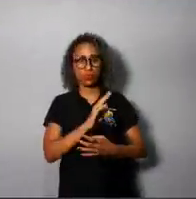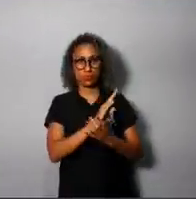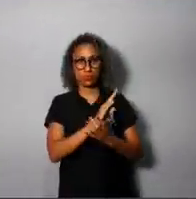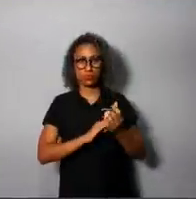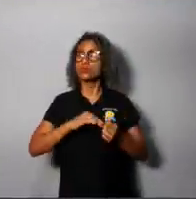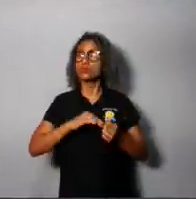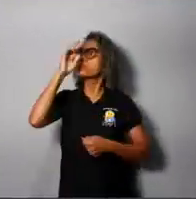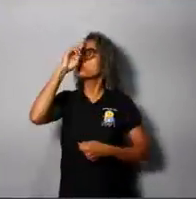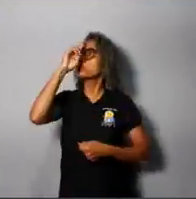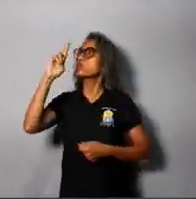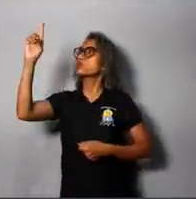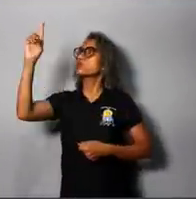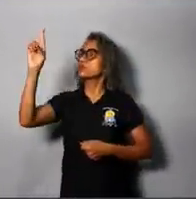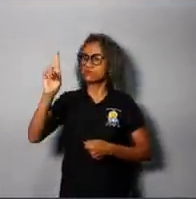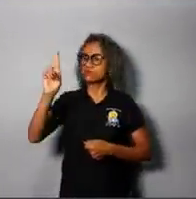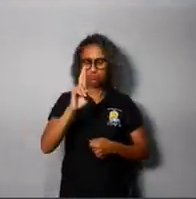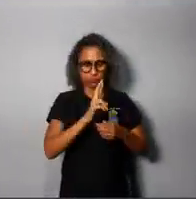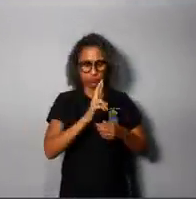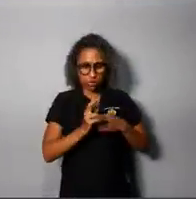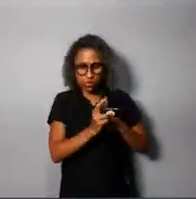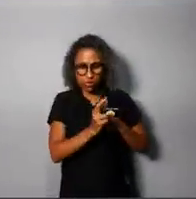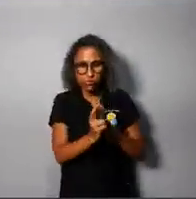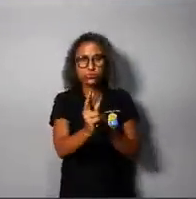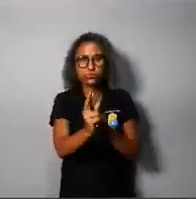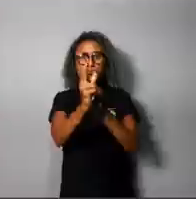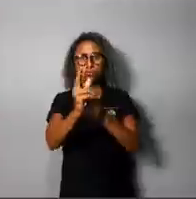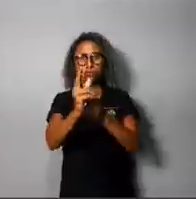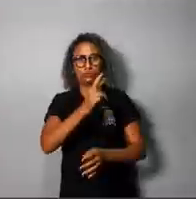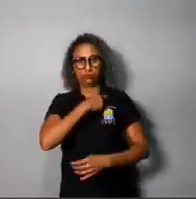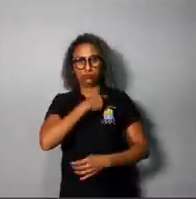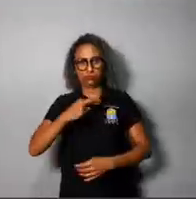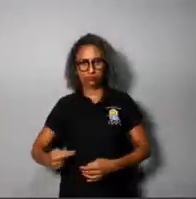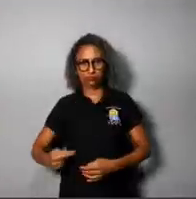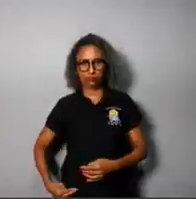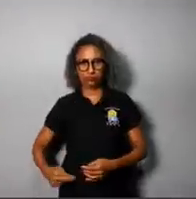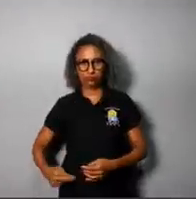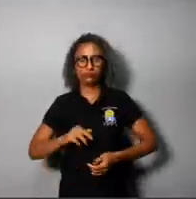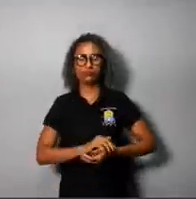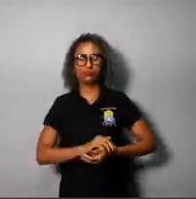Senhor, no caminho do vosso reino. Pelas